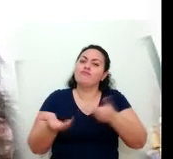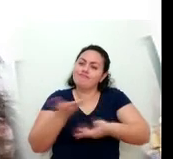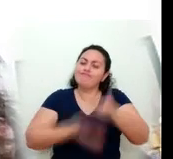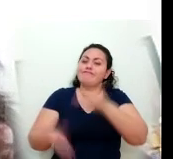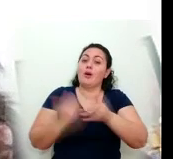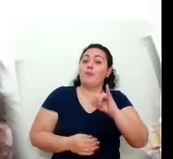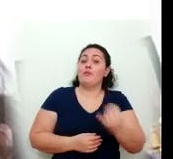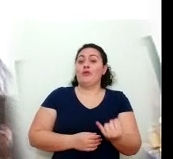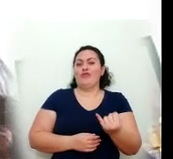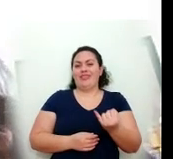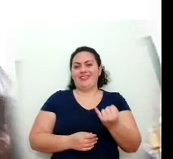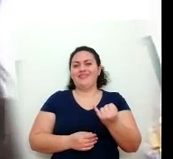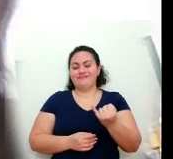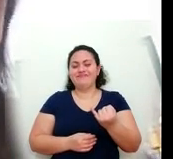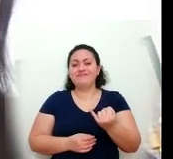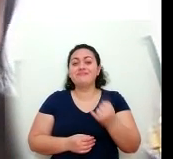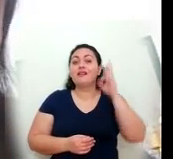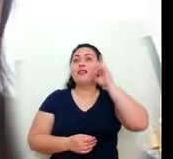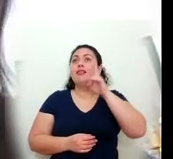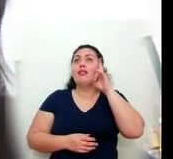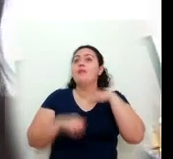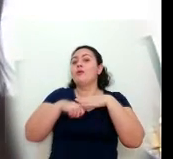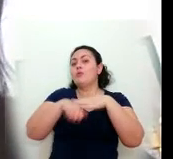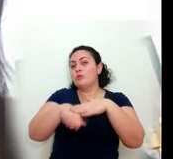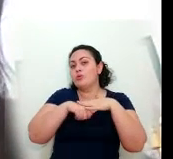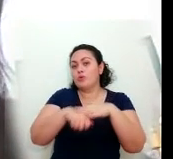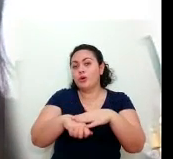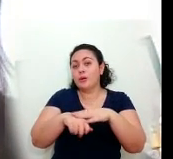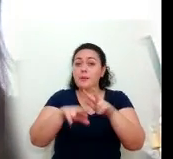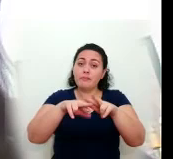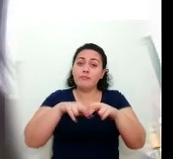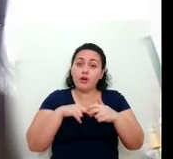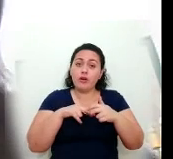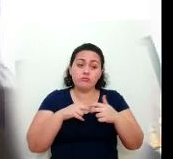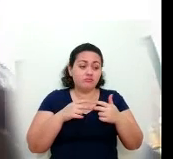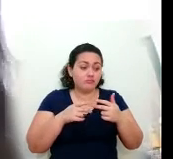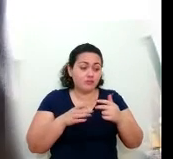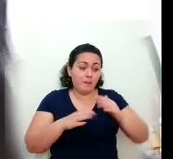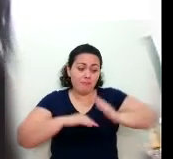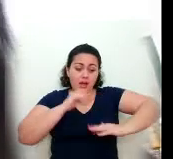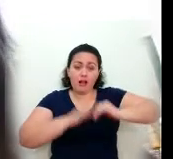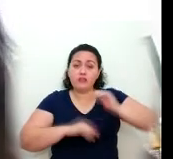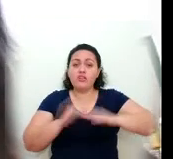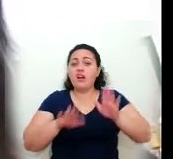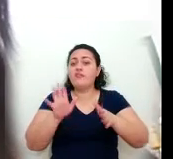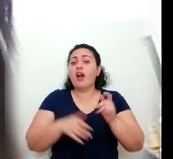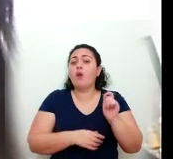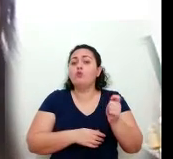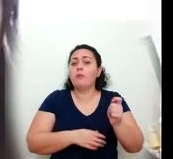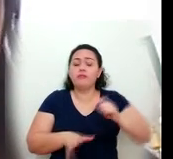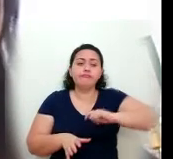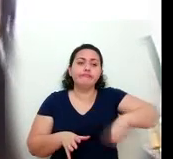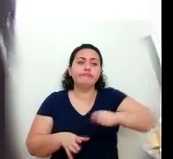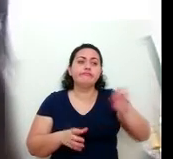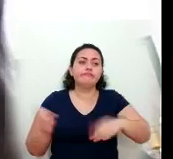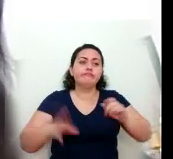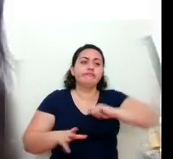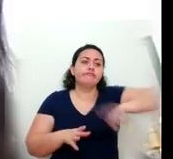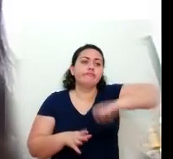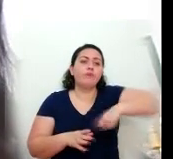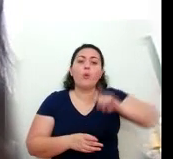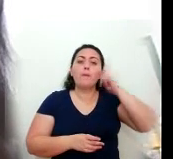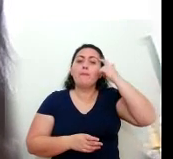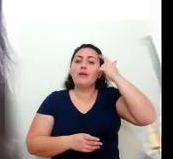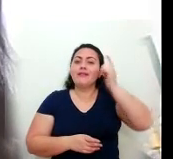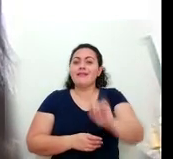conversa em dia a partir de um ato que às vezes fica automatizado, né? A gente faz e nem pensa muito sobre ele,